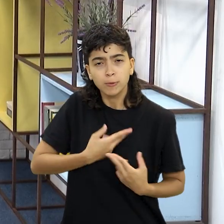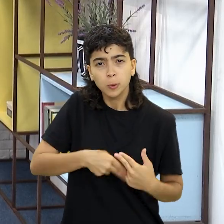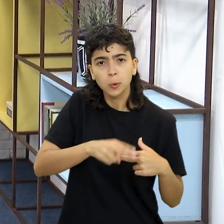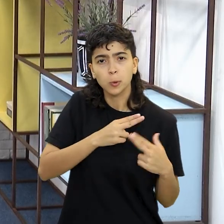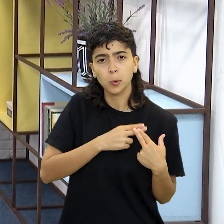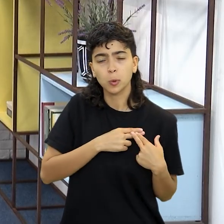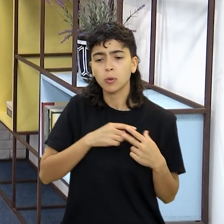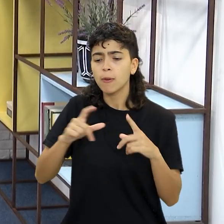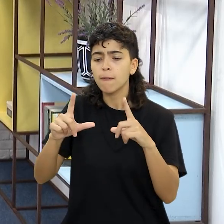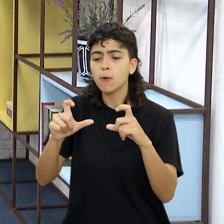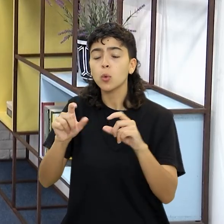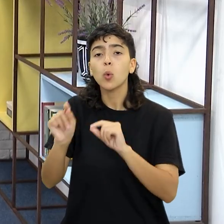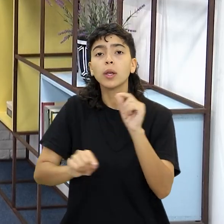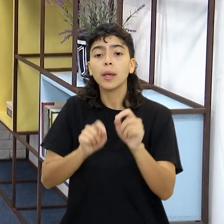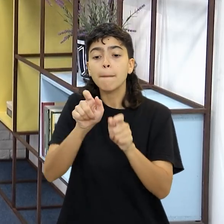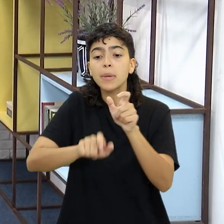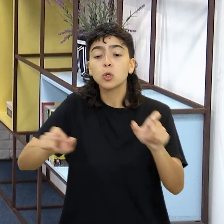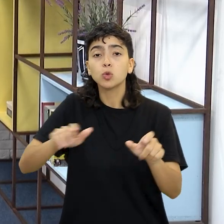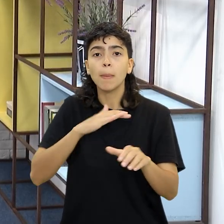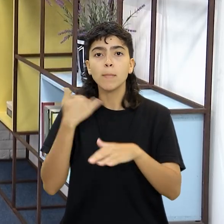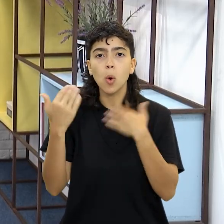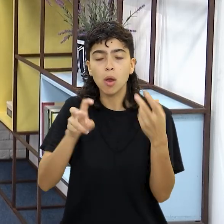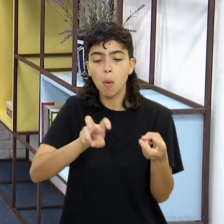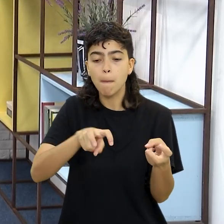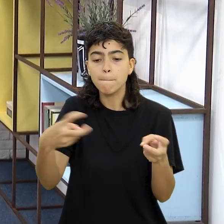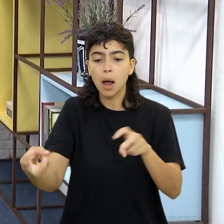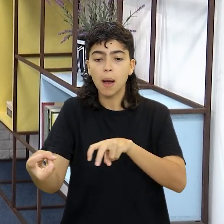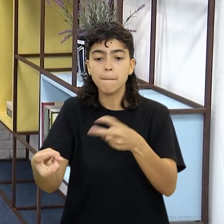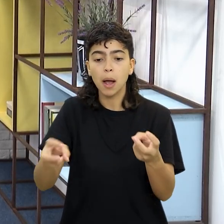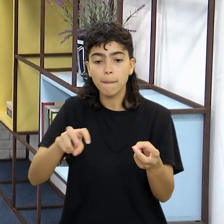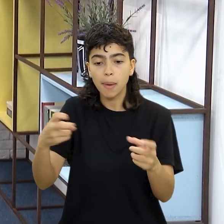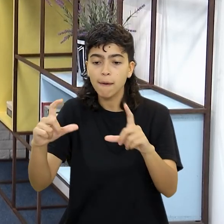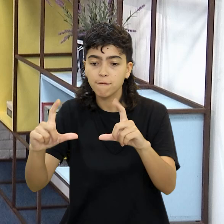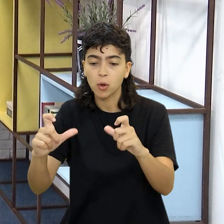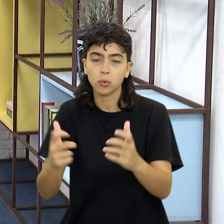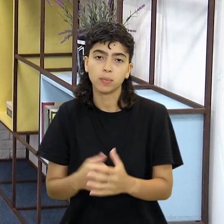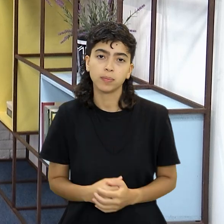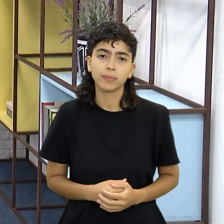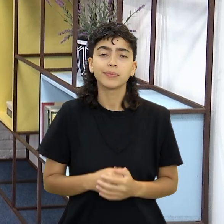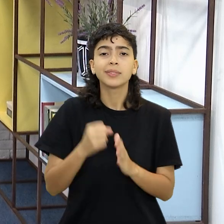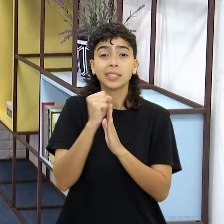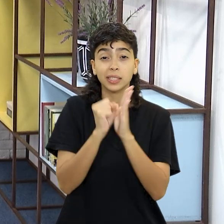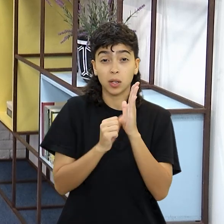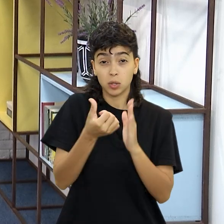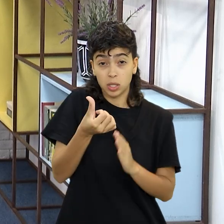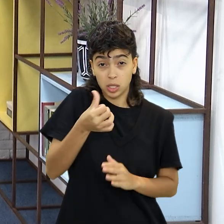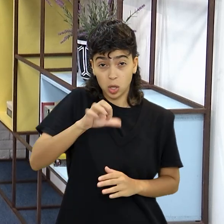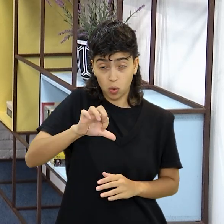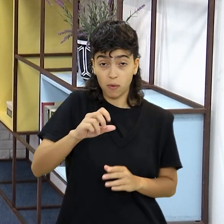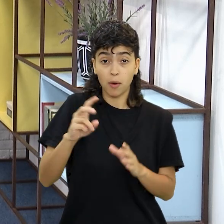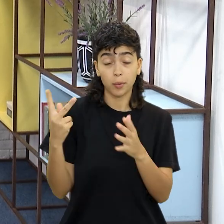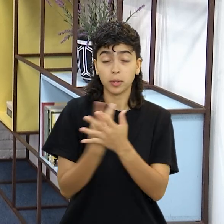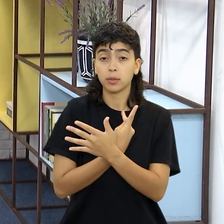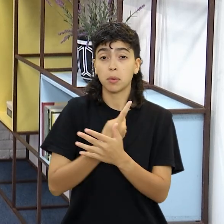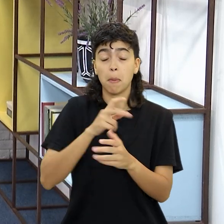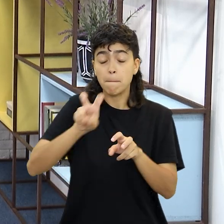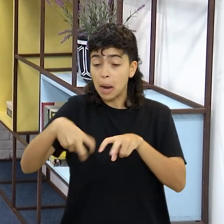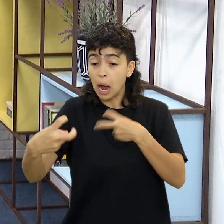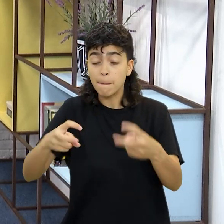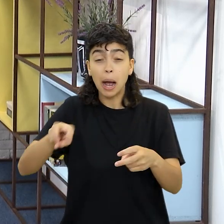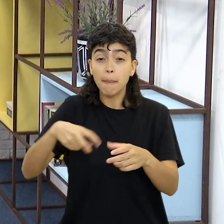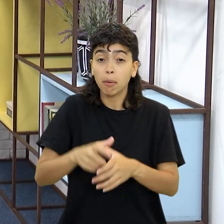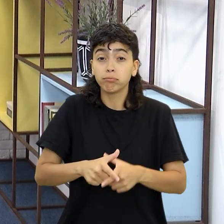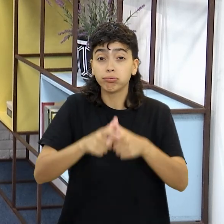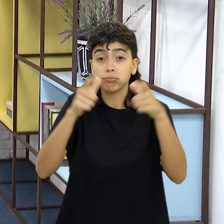pessoas falecidas. Com as altas taxas de mortalidade do século XIX, as fotografias dos mortos seriam as